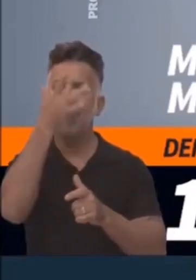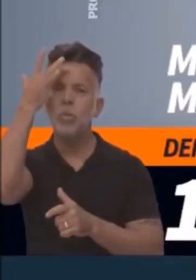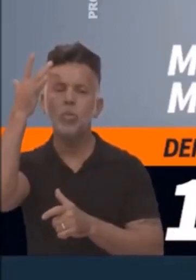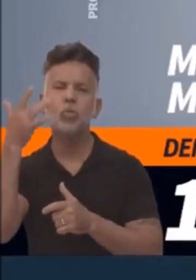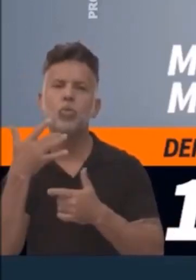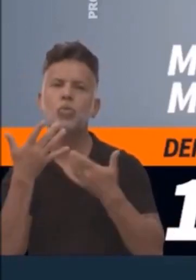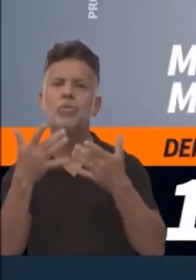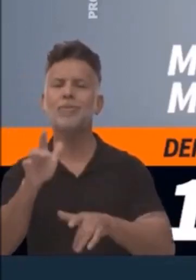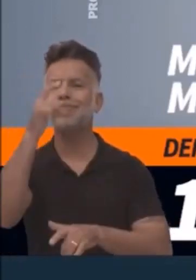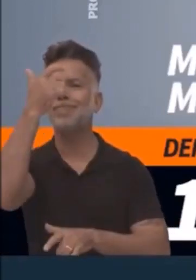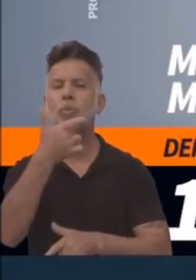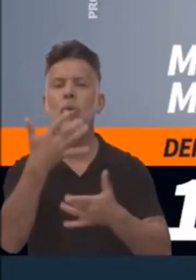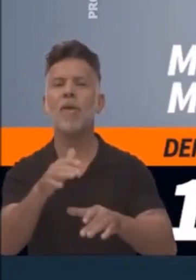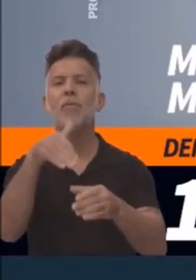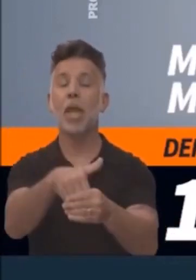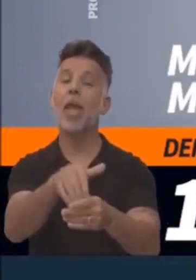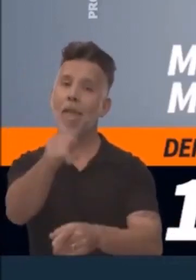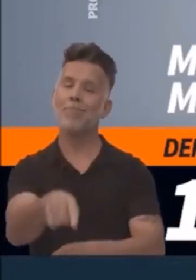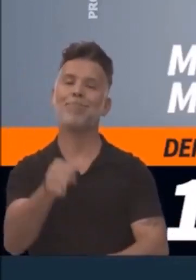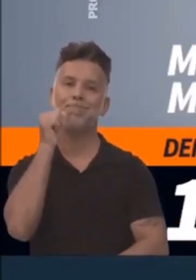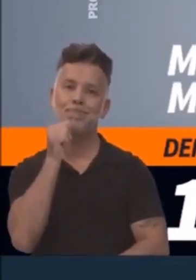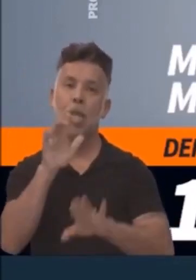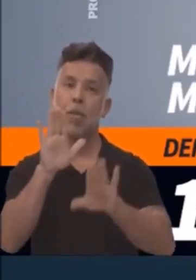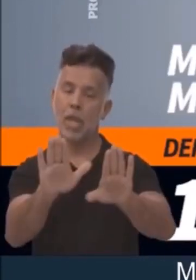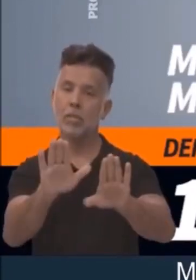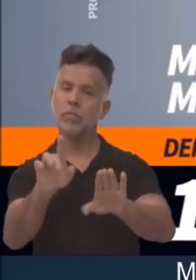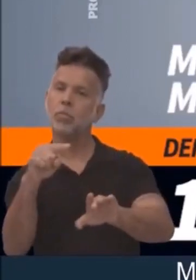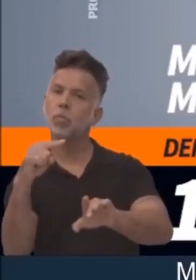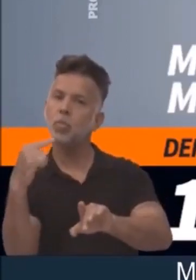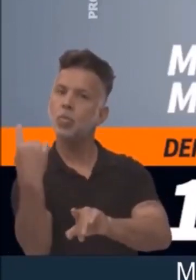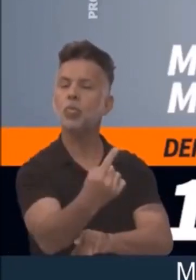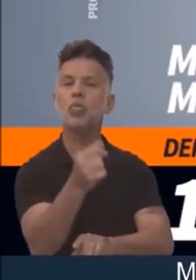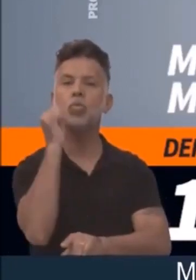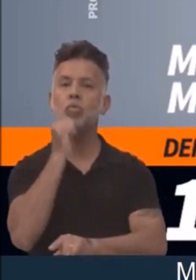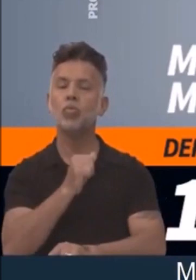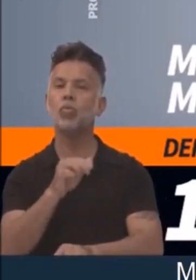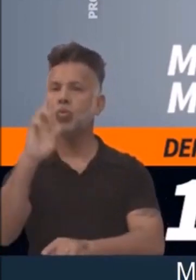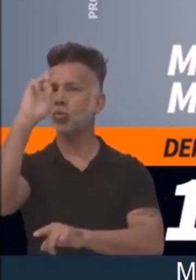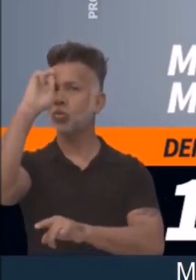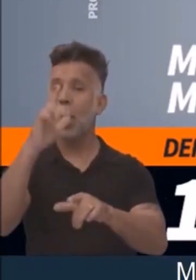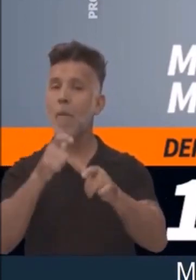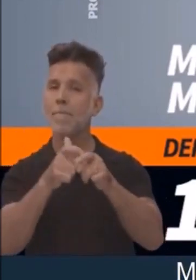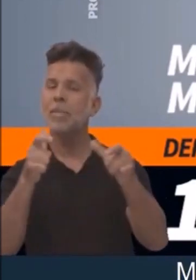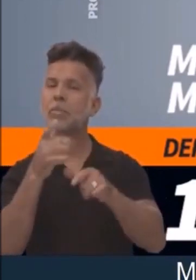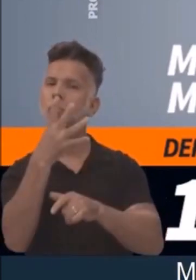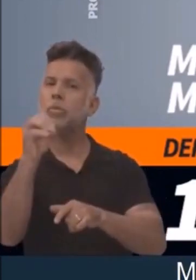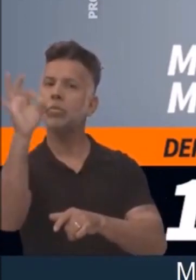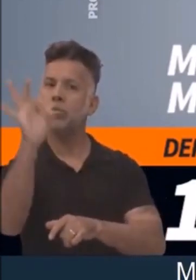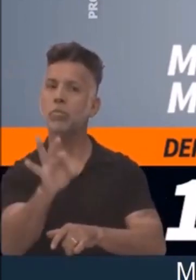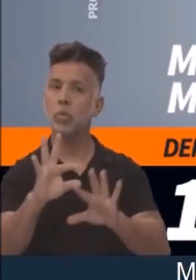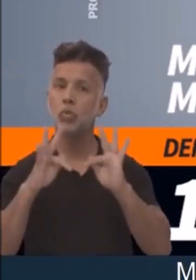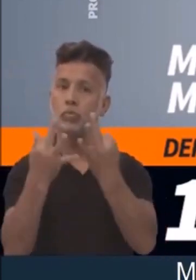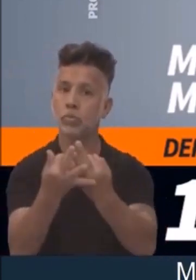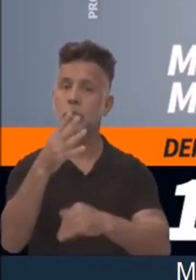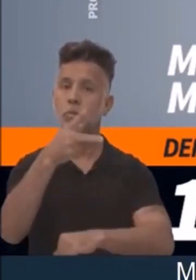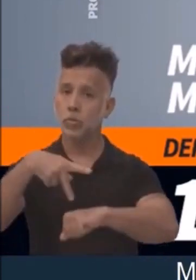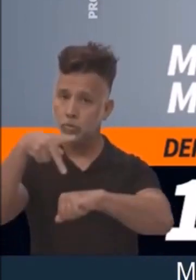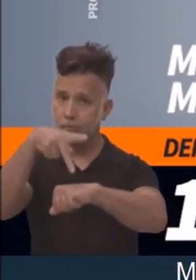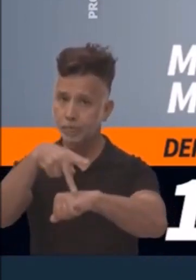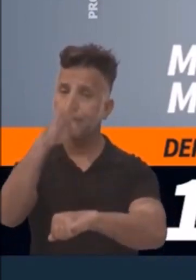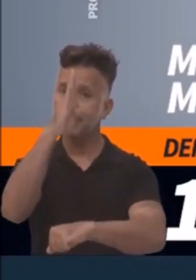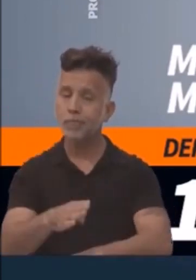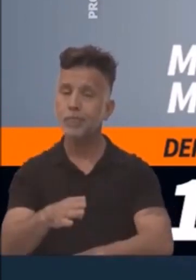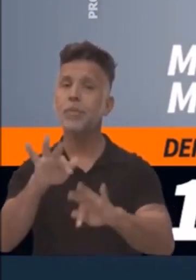Boa parte das pessoas que não quer votar é mulher. Mas nós, mulheres, somos chefes de 40% das famílias